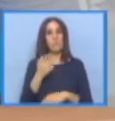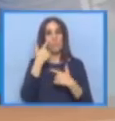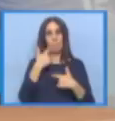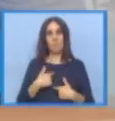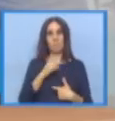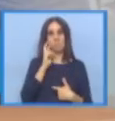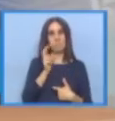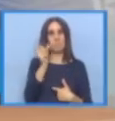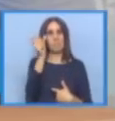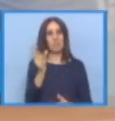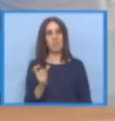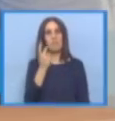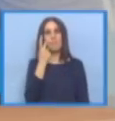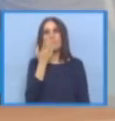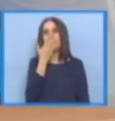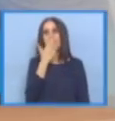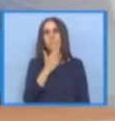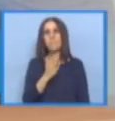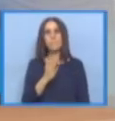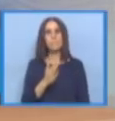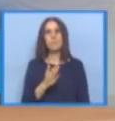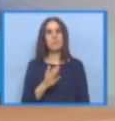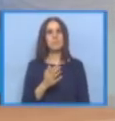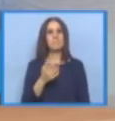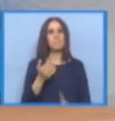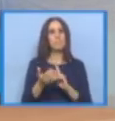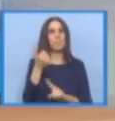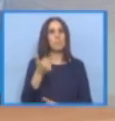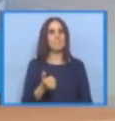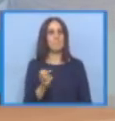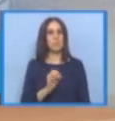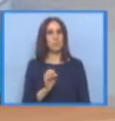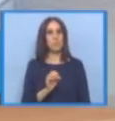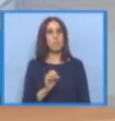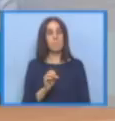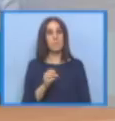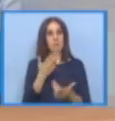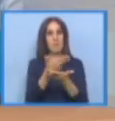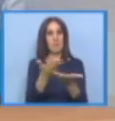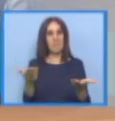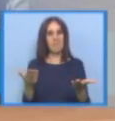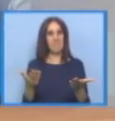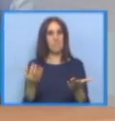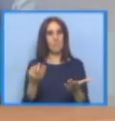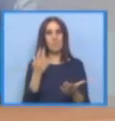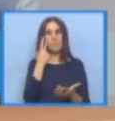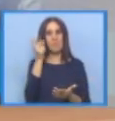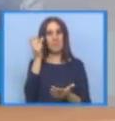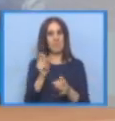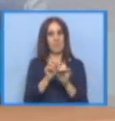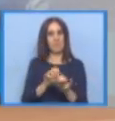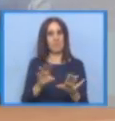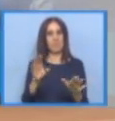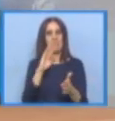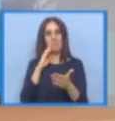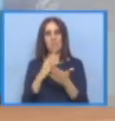humanos, a sua vida parece não ter sido muito bem sucedida. Mas os frutos que deixou, ou as sementes da sua vida,